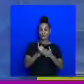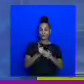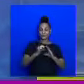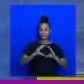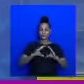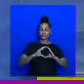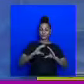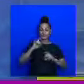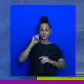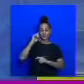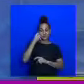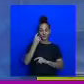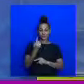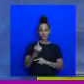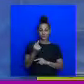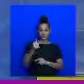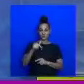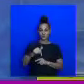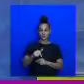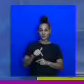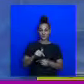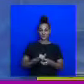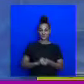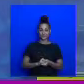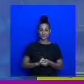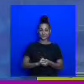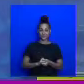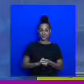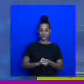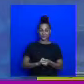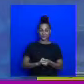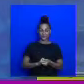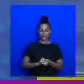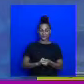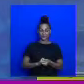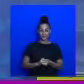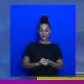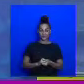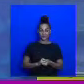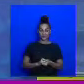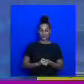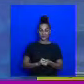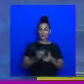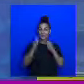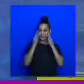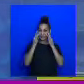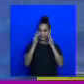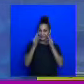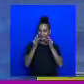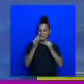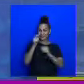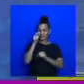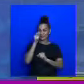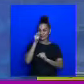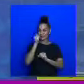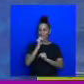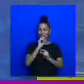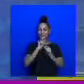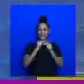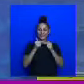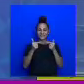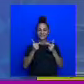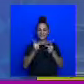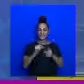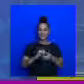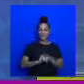bola preta 17. Preta número 17. Fique atenta, fique atento e boa